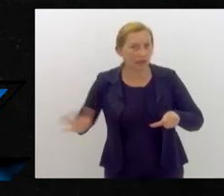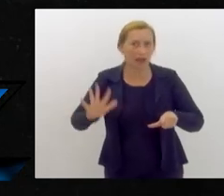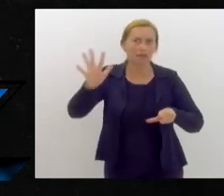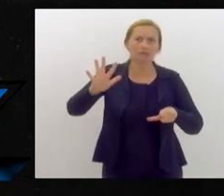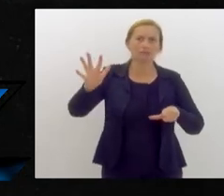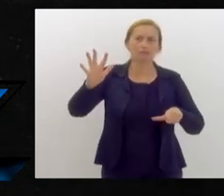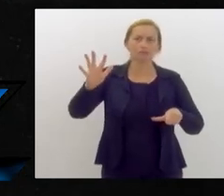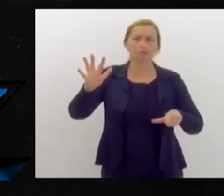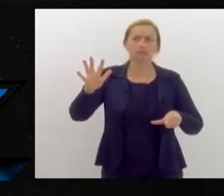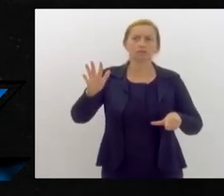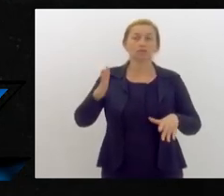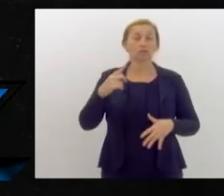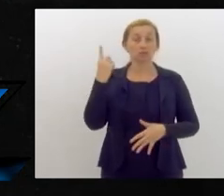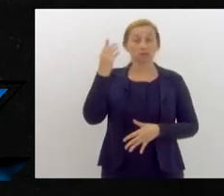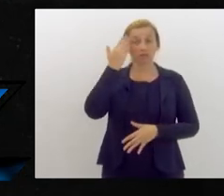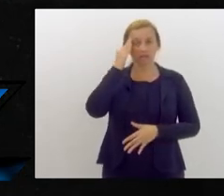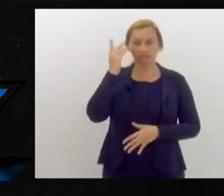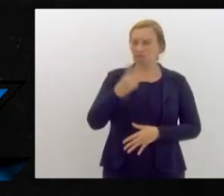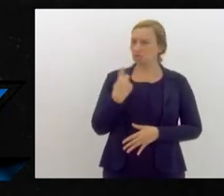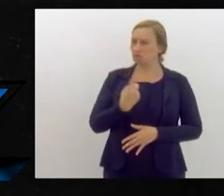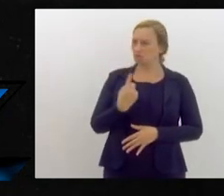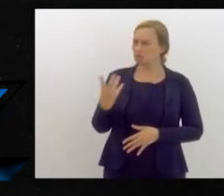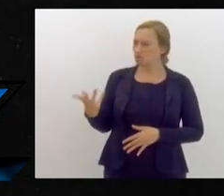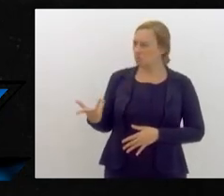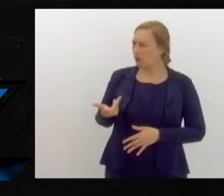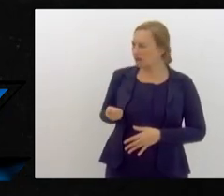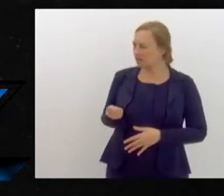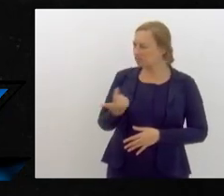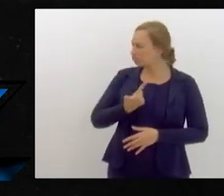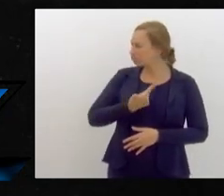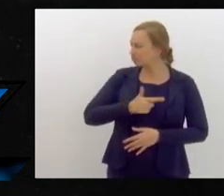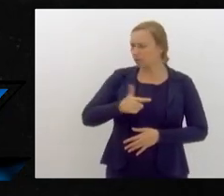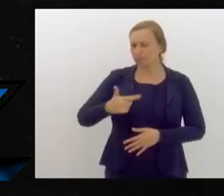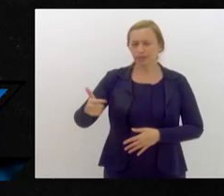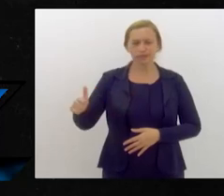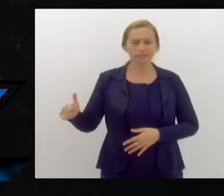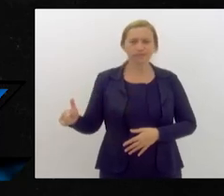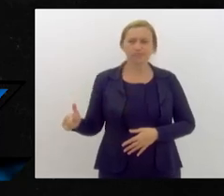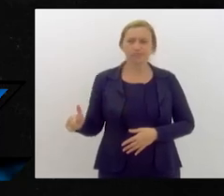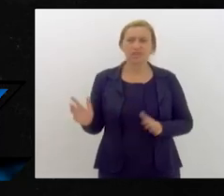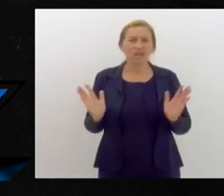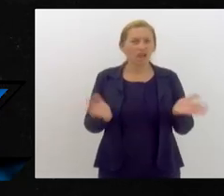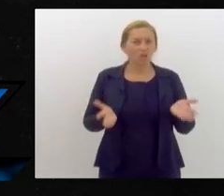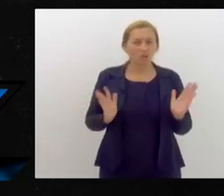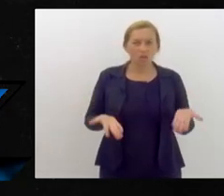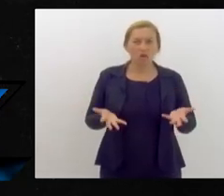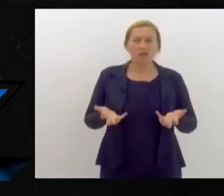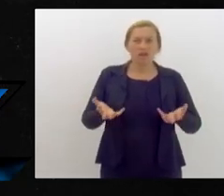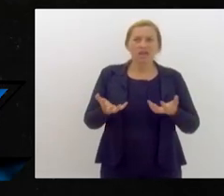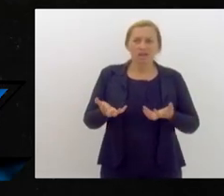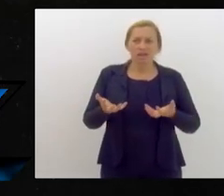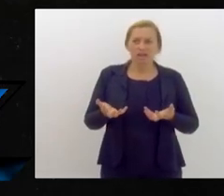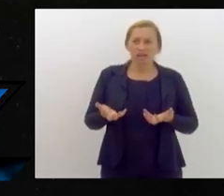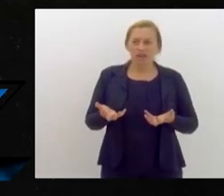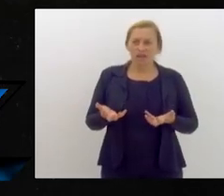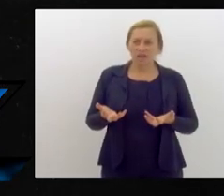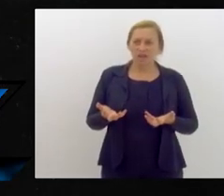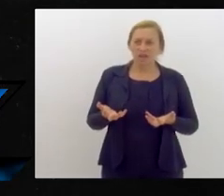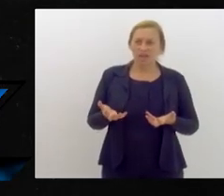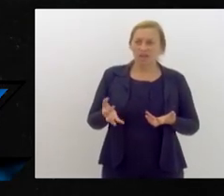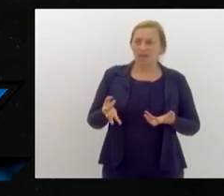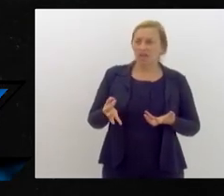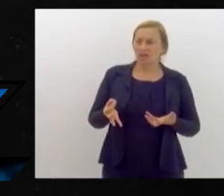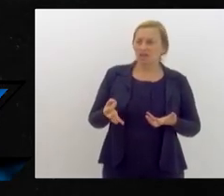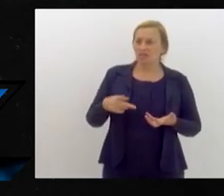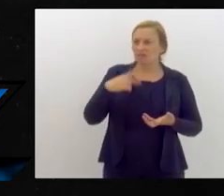que no nosso entendimento não tem a qualidade que deveria ter e agora eles querem utilizar uma argumentação de